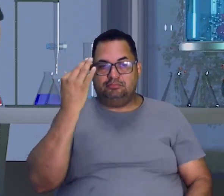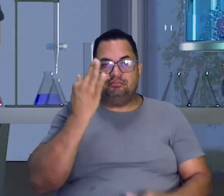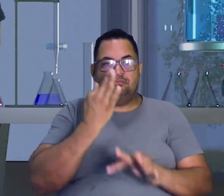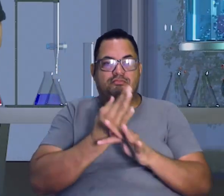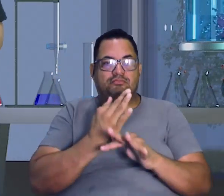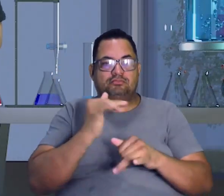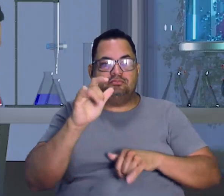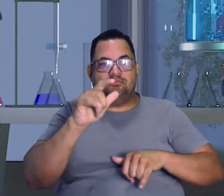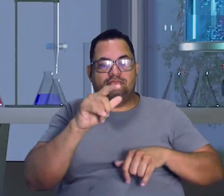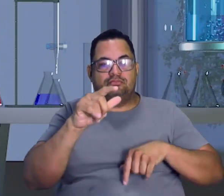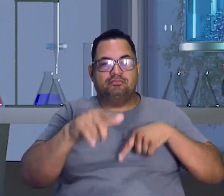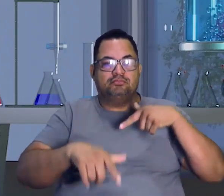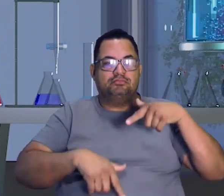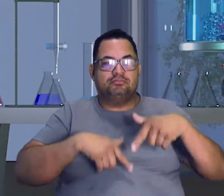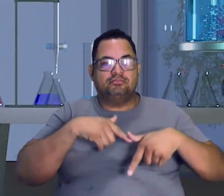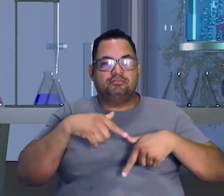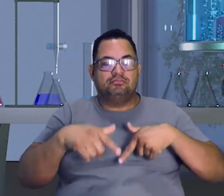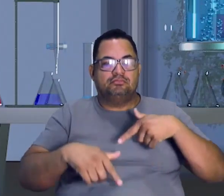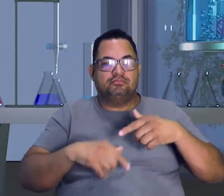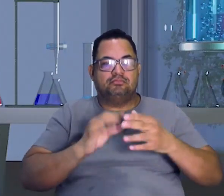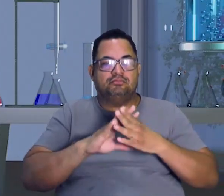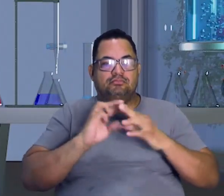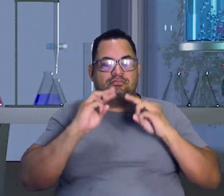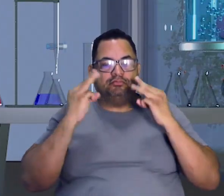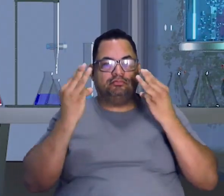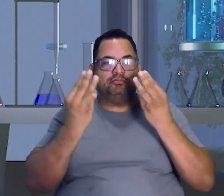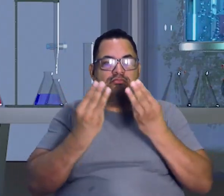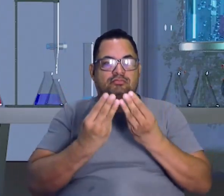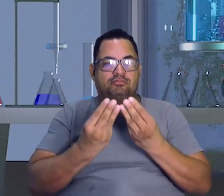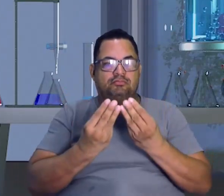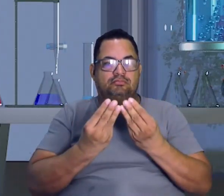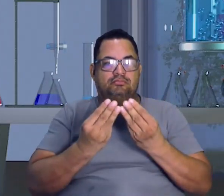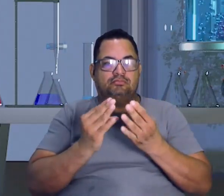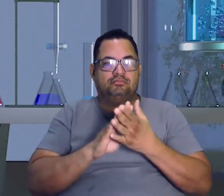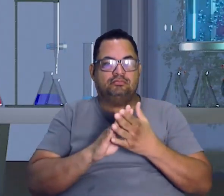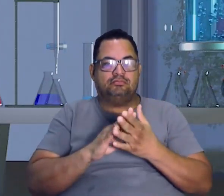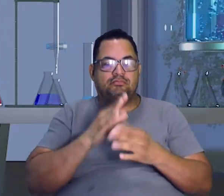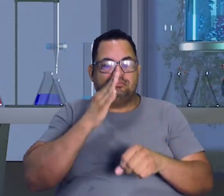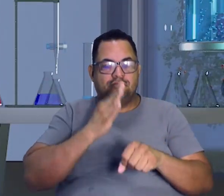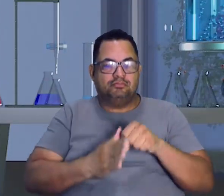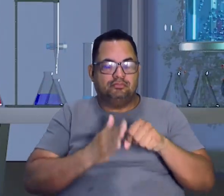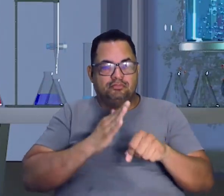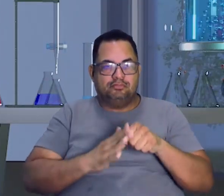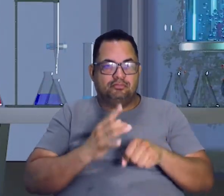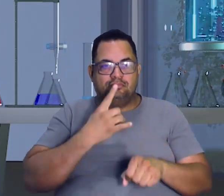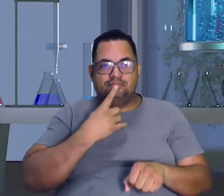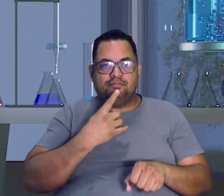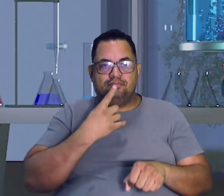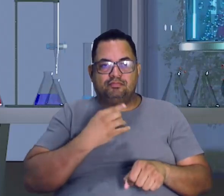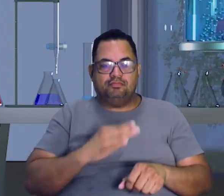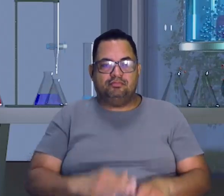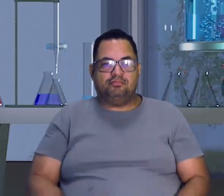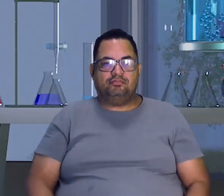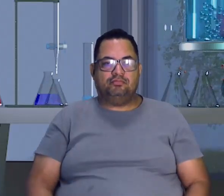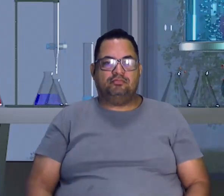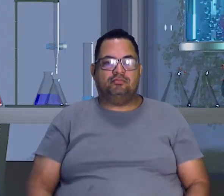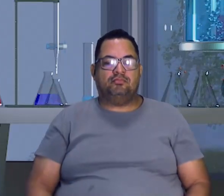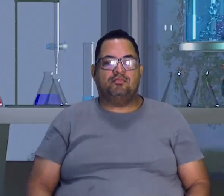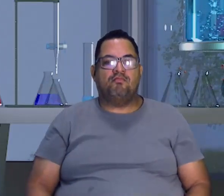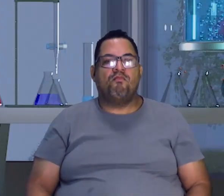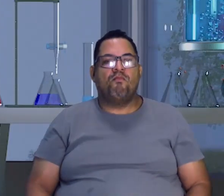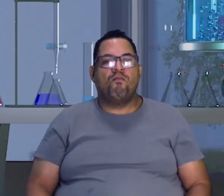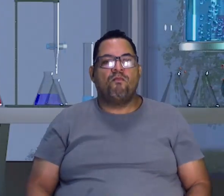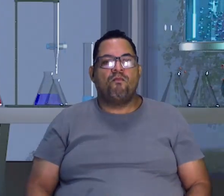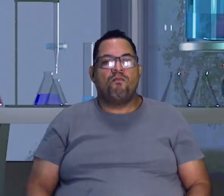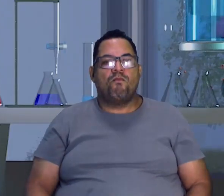com massa, com matéria lá, o tomate lá da sua plantação. Então,